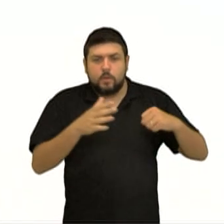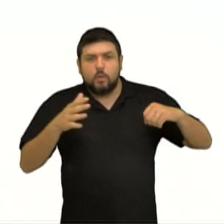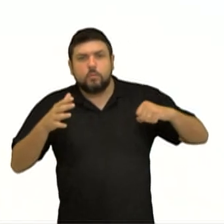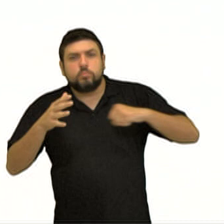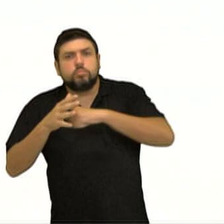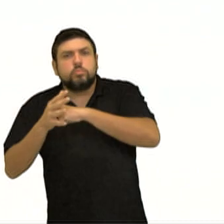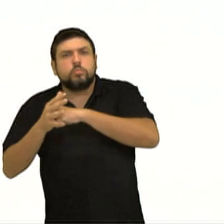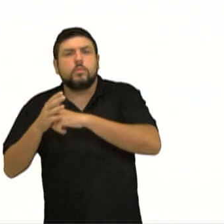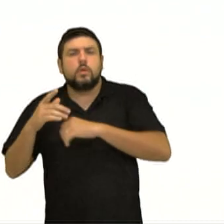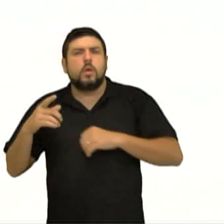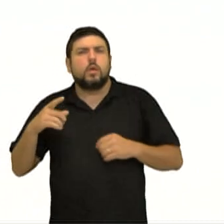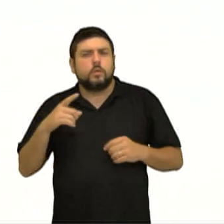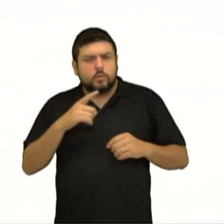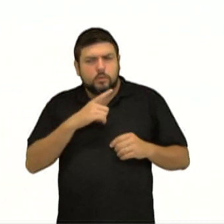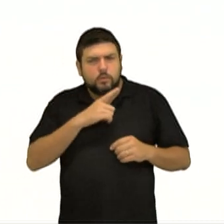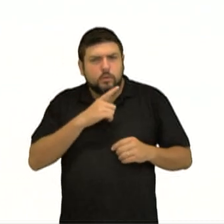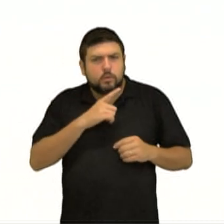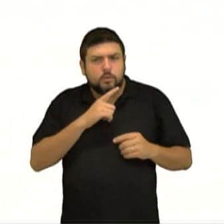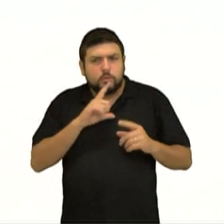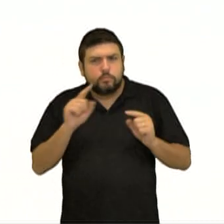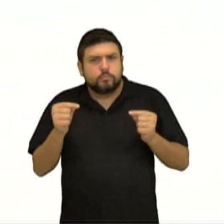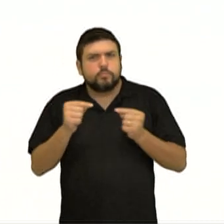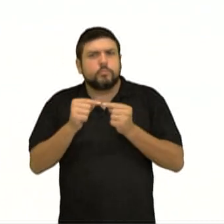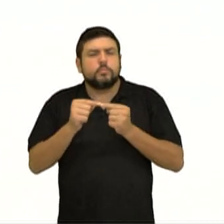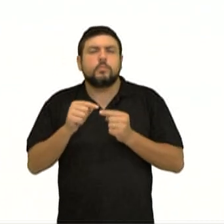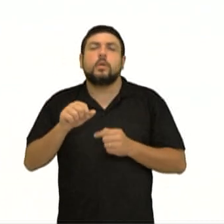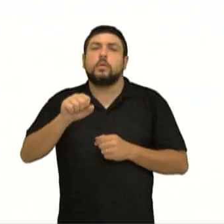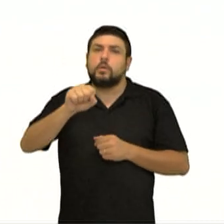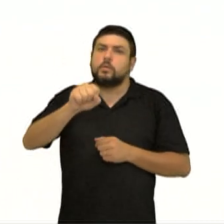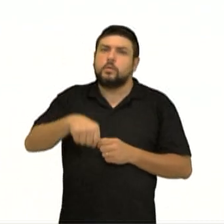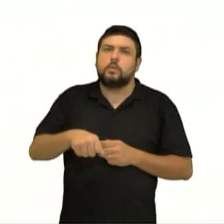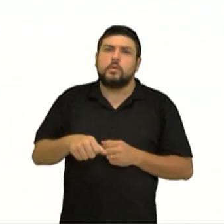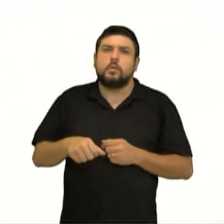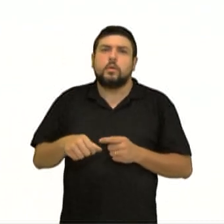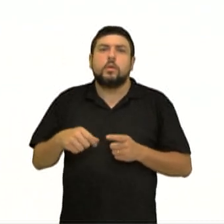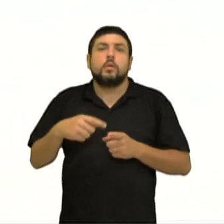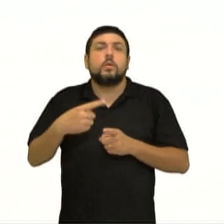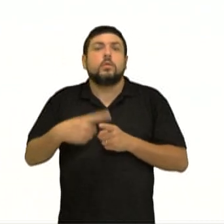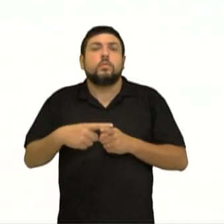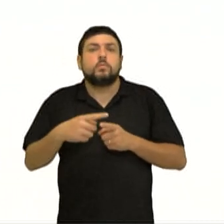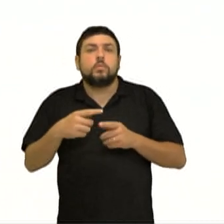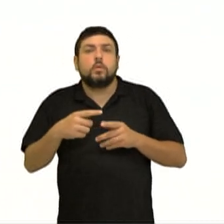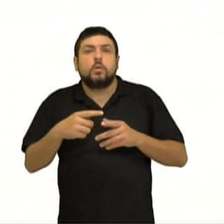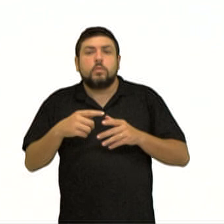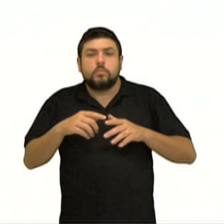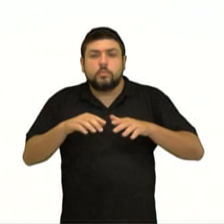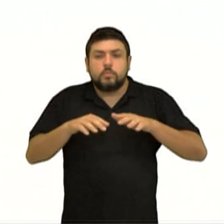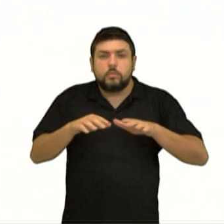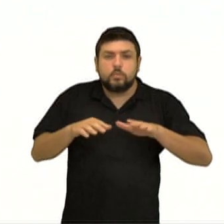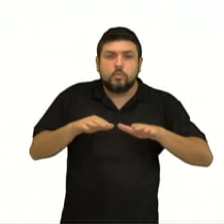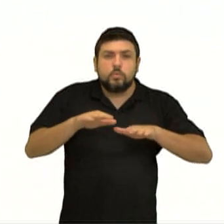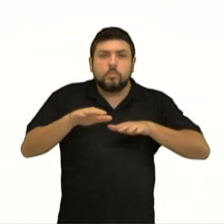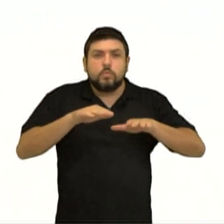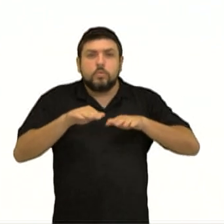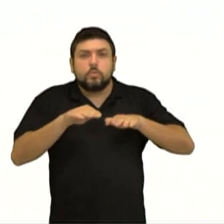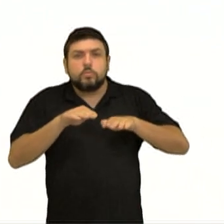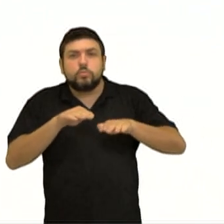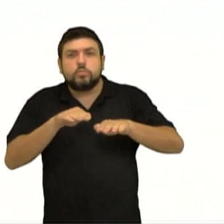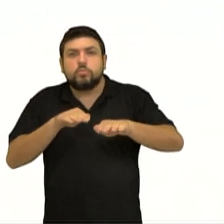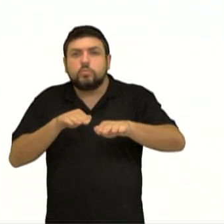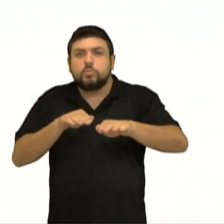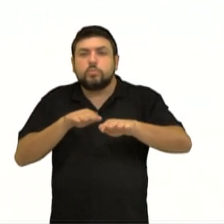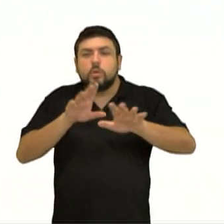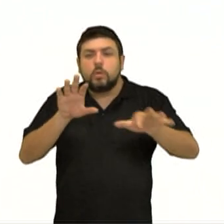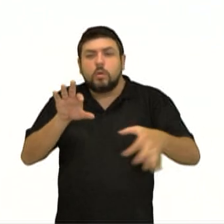quê? Porque nós estamos definindo aqui a quantidade de movimento que depende da massa, certo? A relação